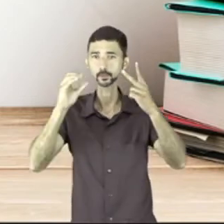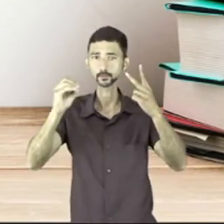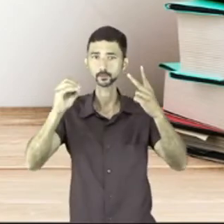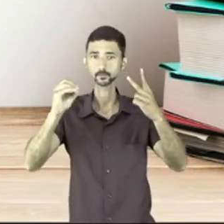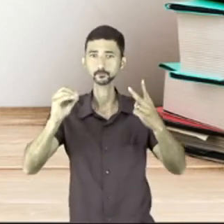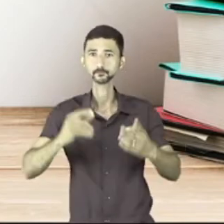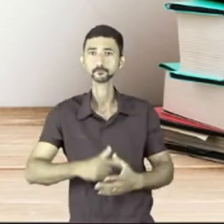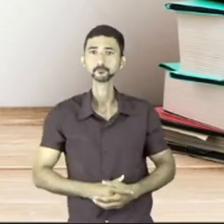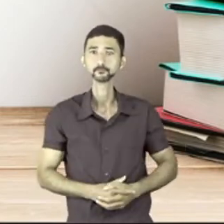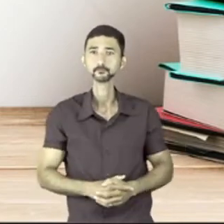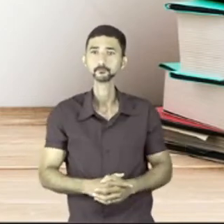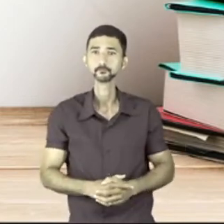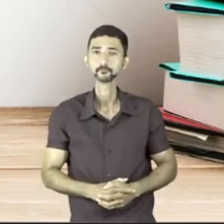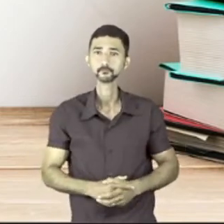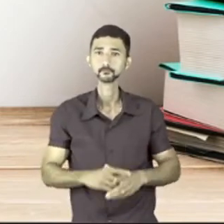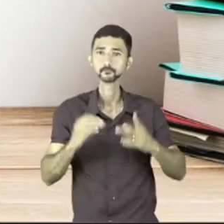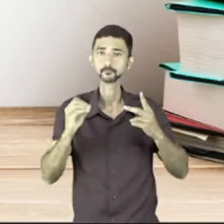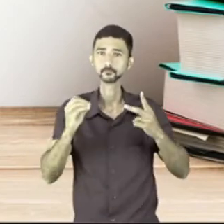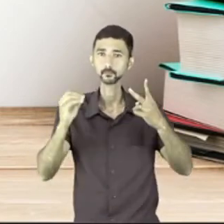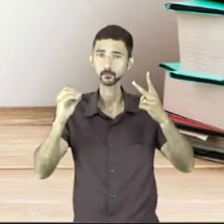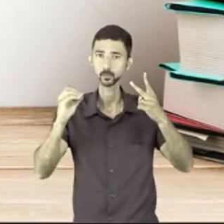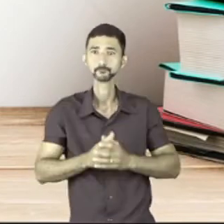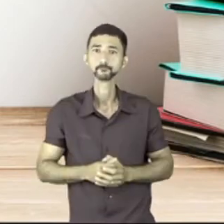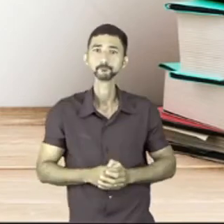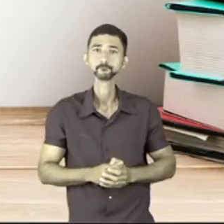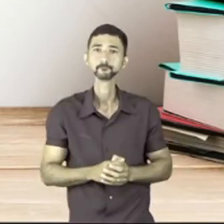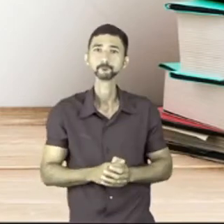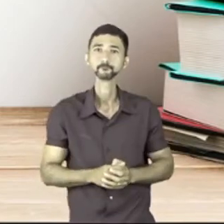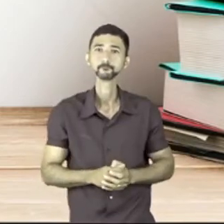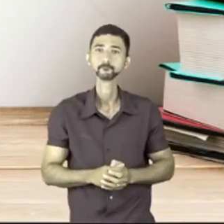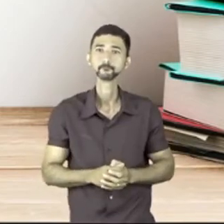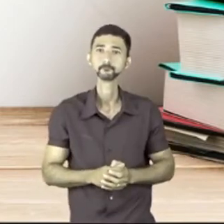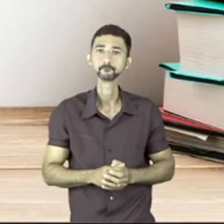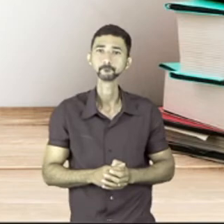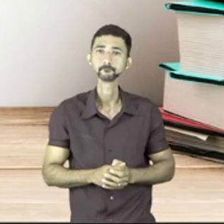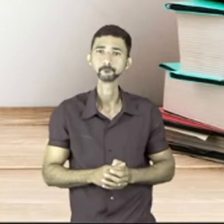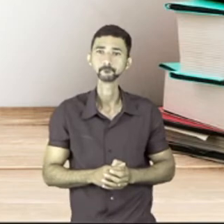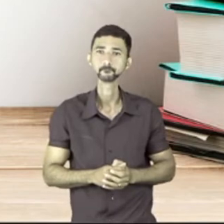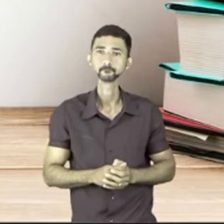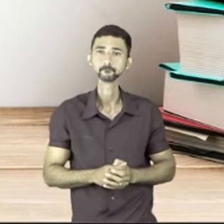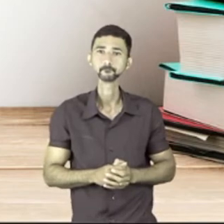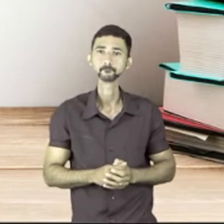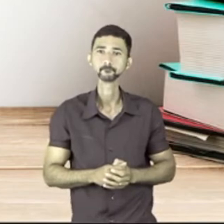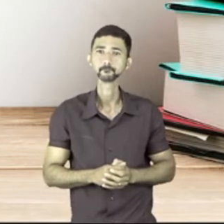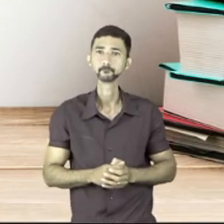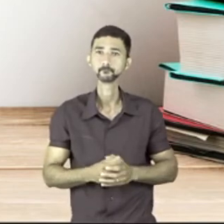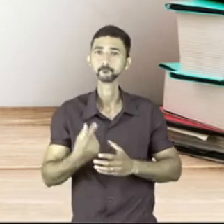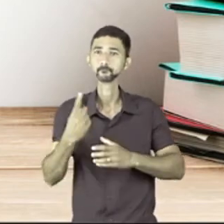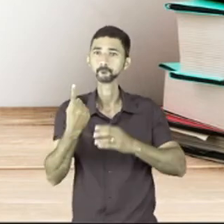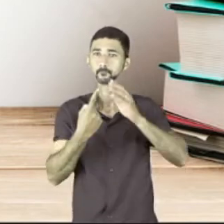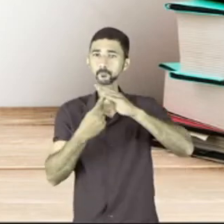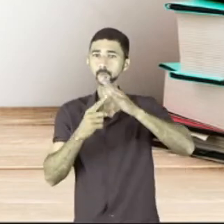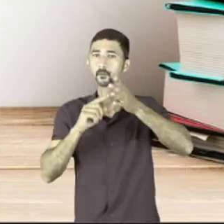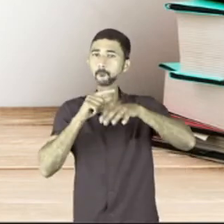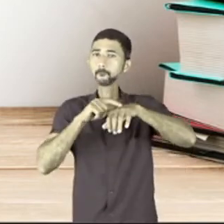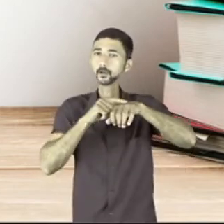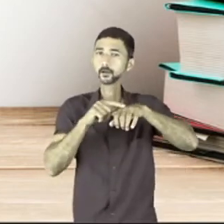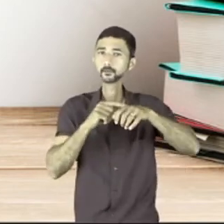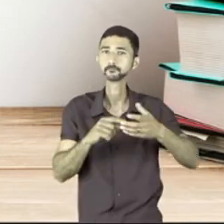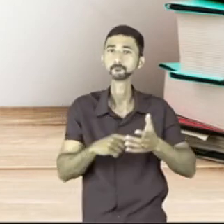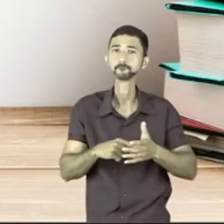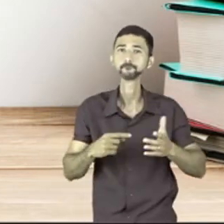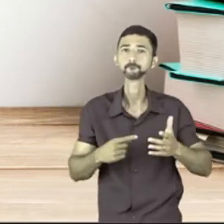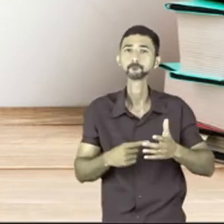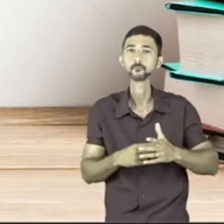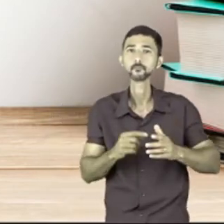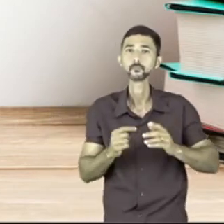agora para a lutadora da esquerda. Então o sensor presente na ponta da espada, nesse caso aí é